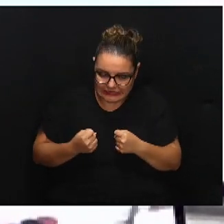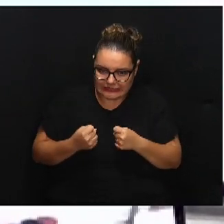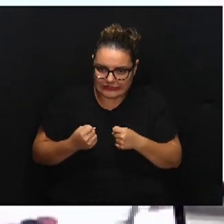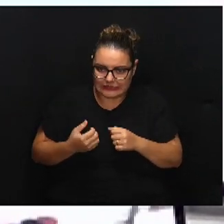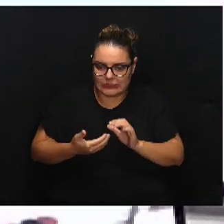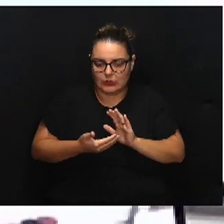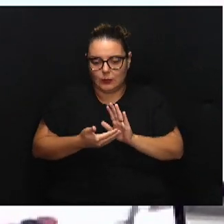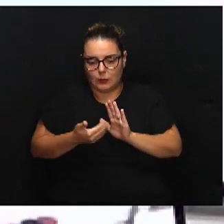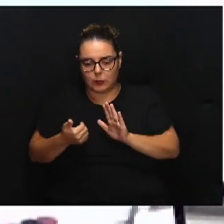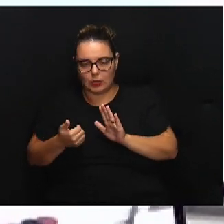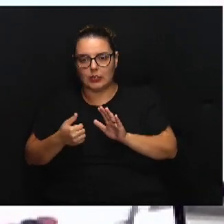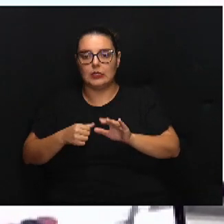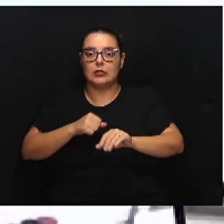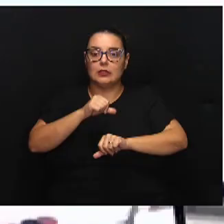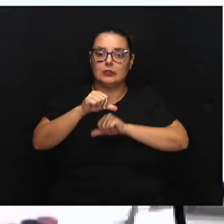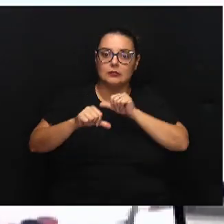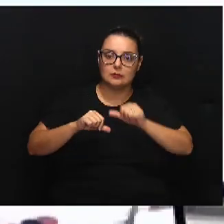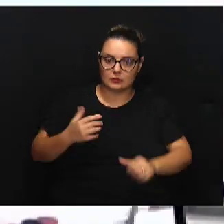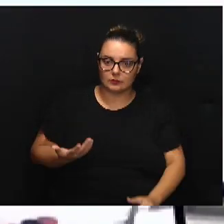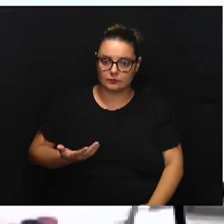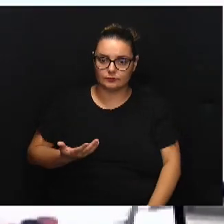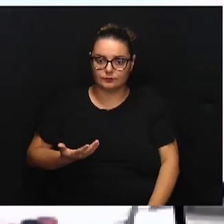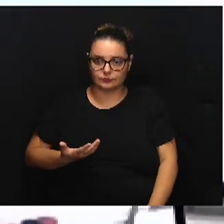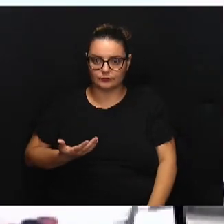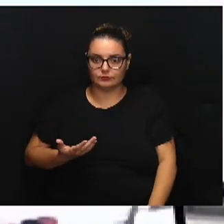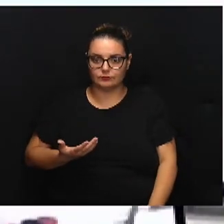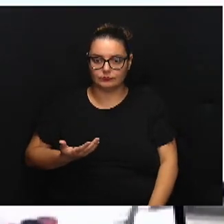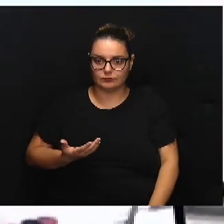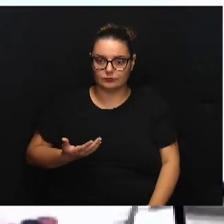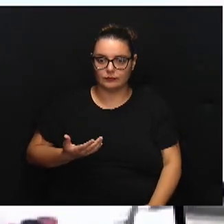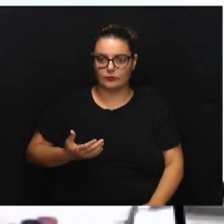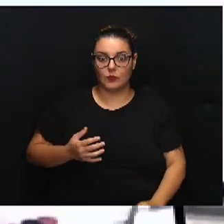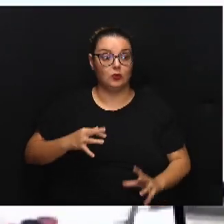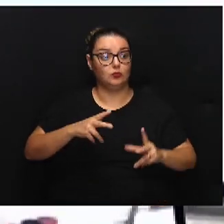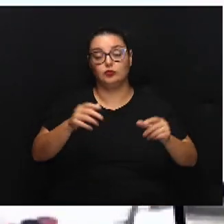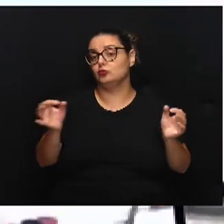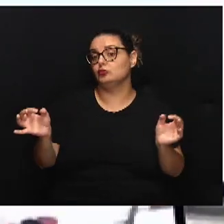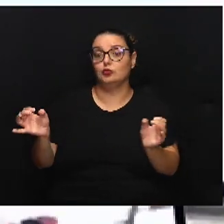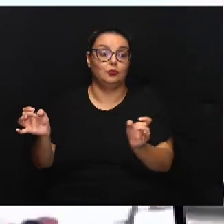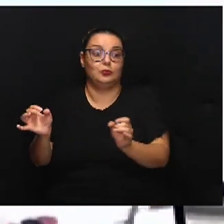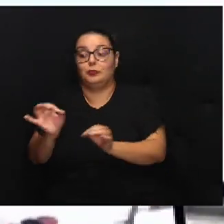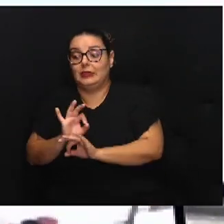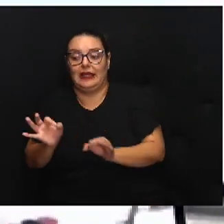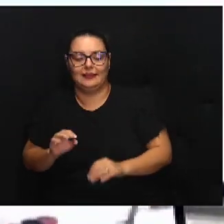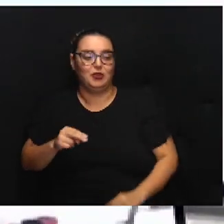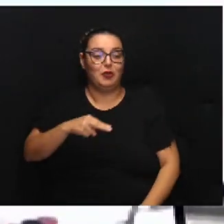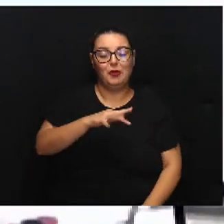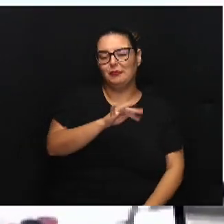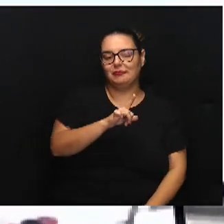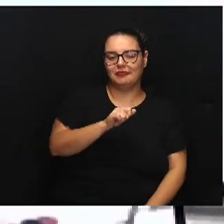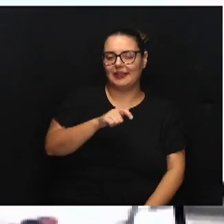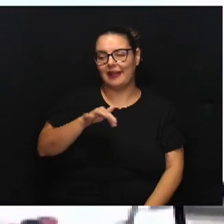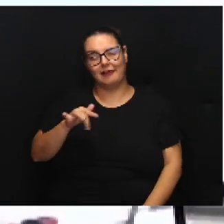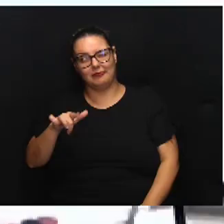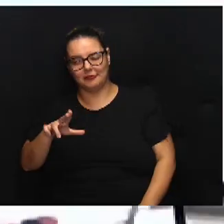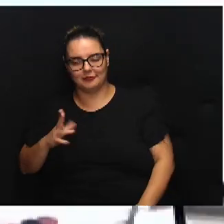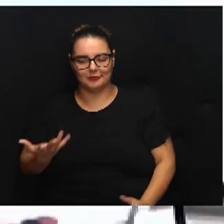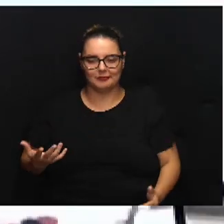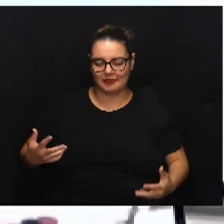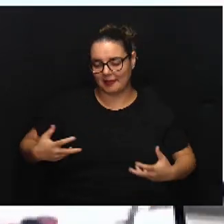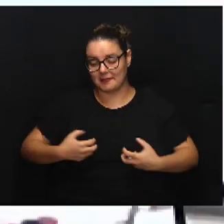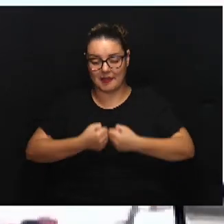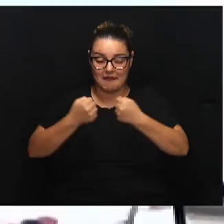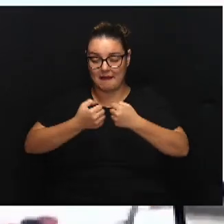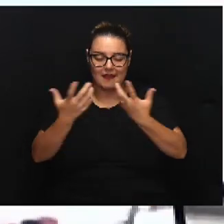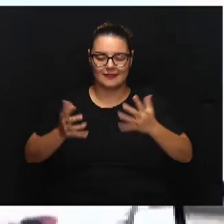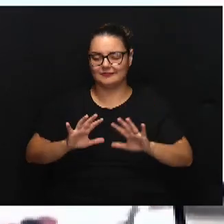que transforma num tudo ou nada, né? Um fla-flu, né? Parece que está uma guerra de uma coisa contra a